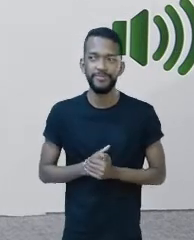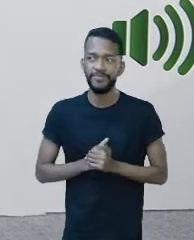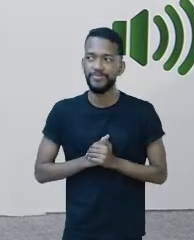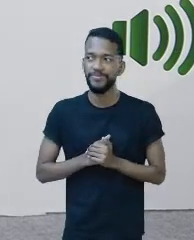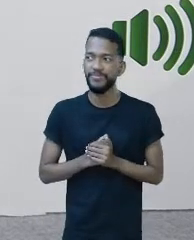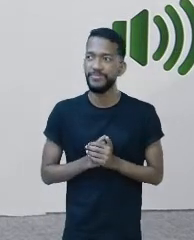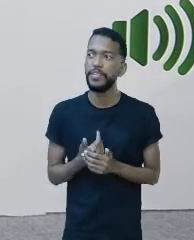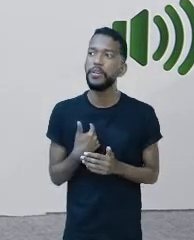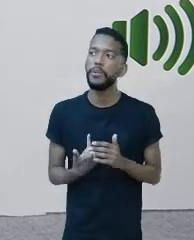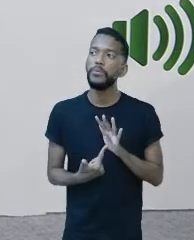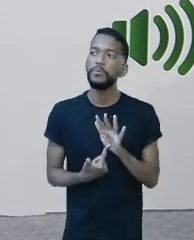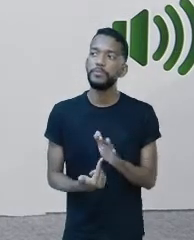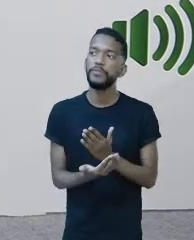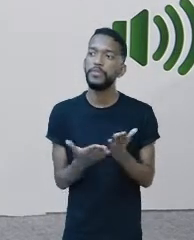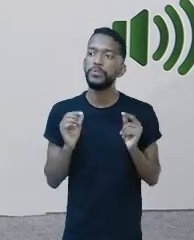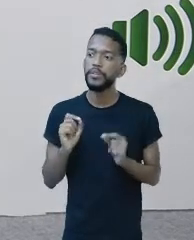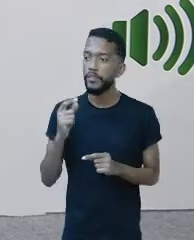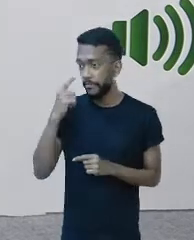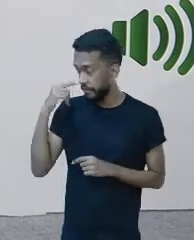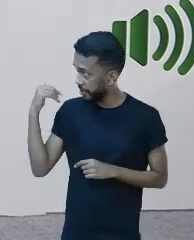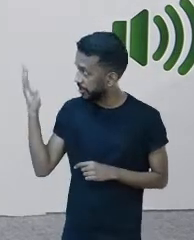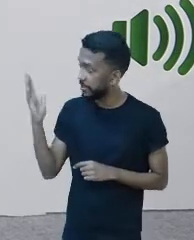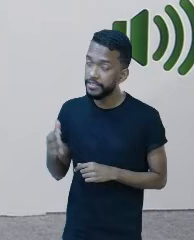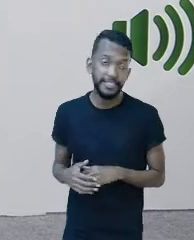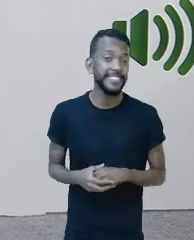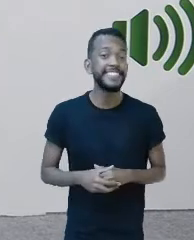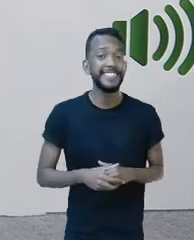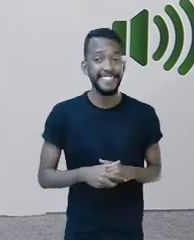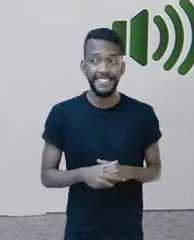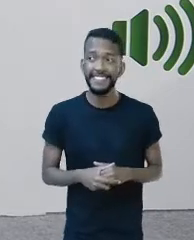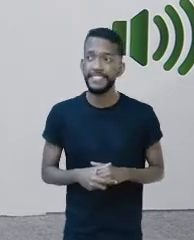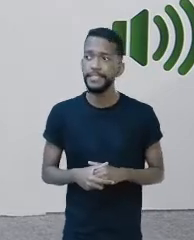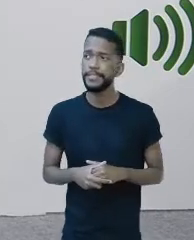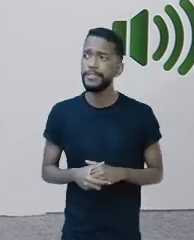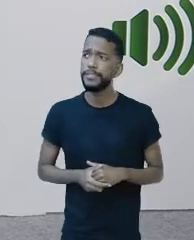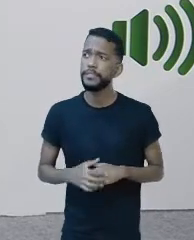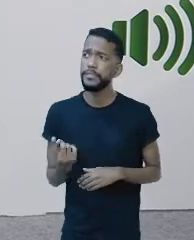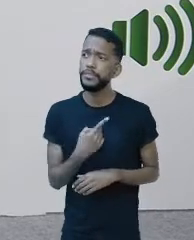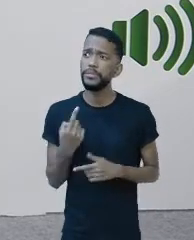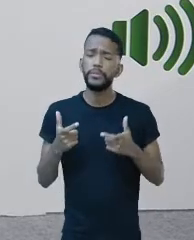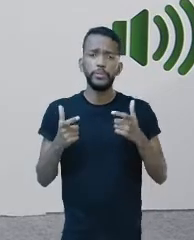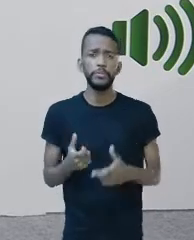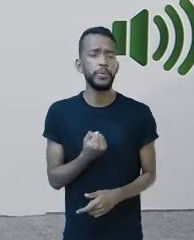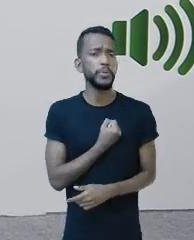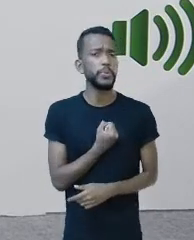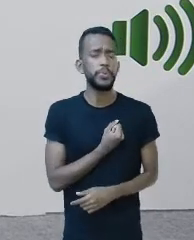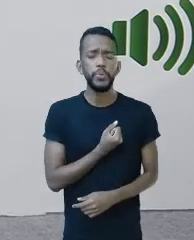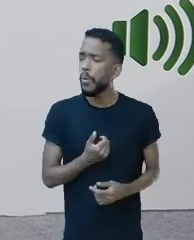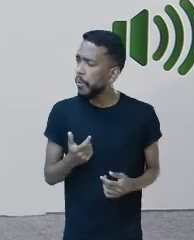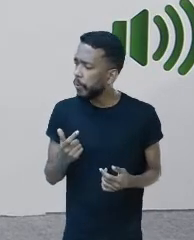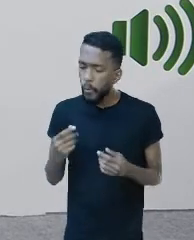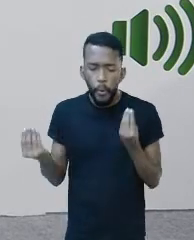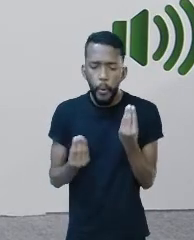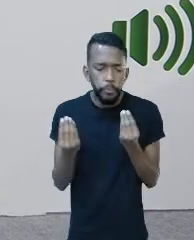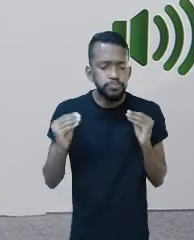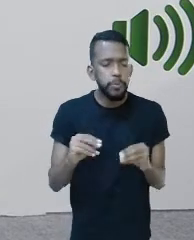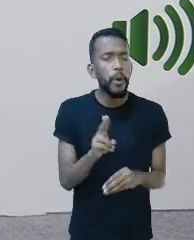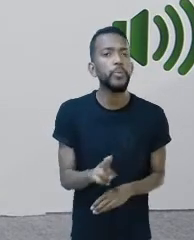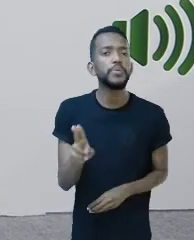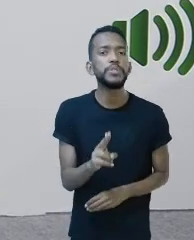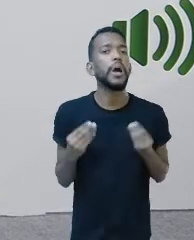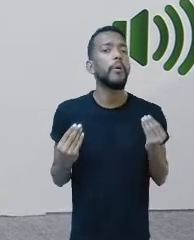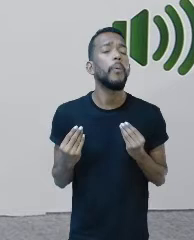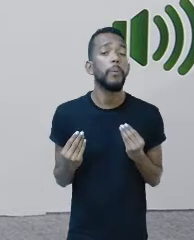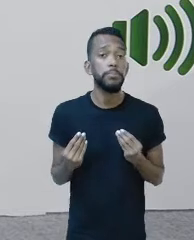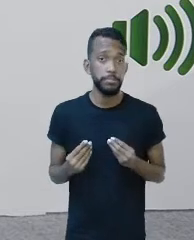só o que eu trouxe para vocês. Onde nós usamos os números? Em